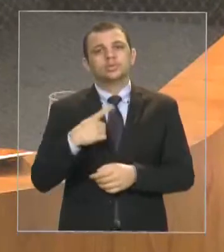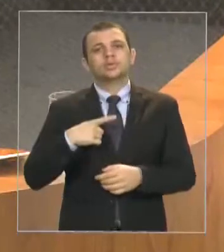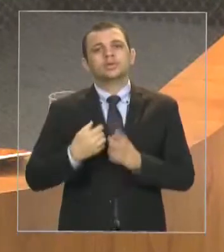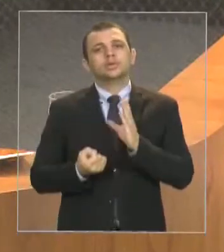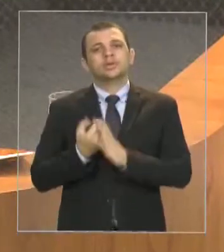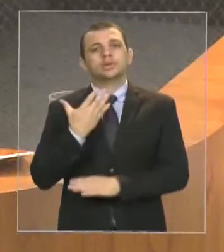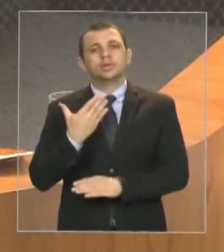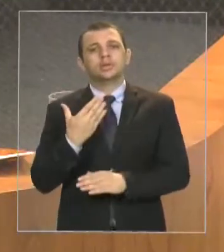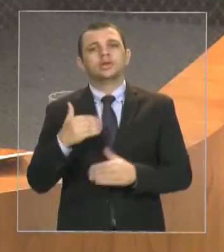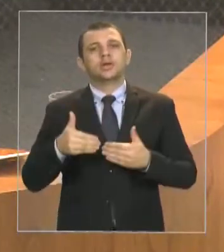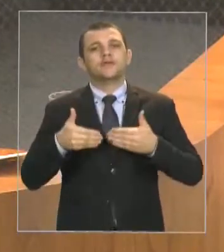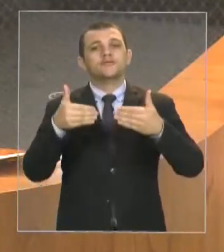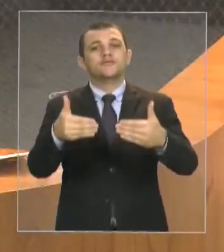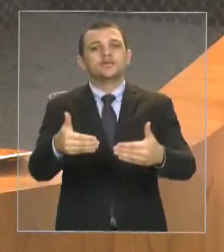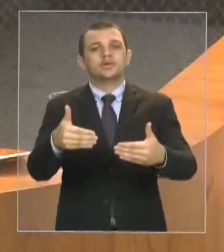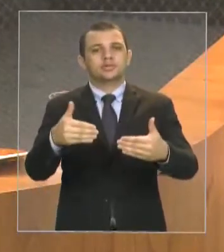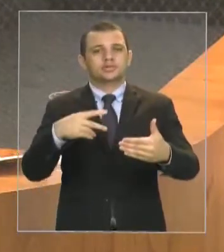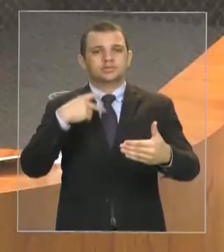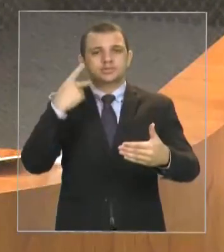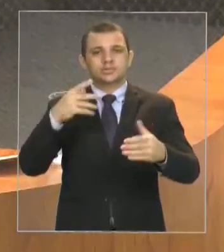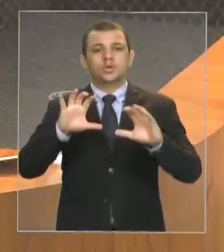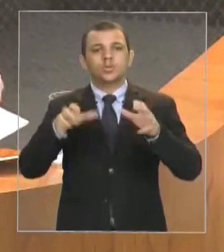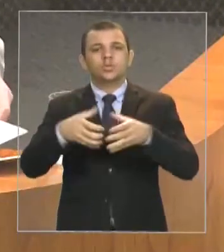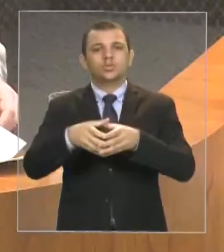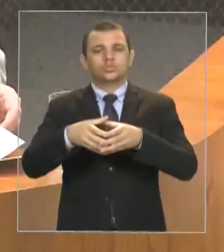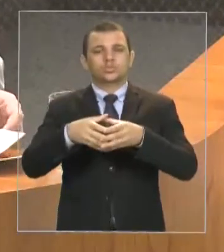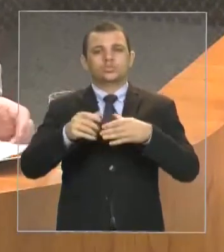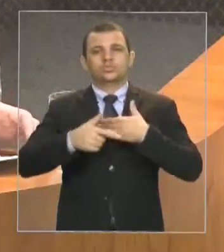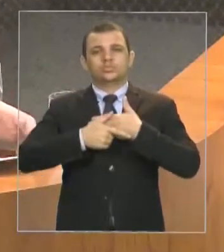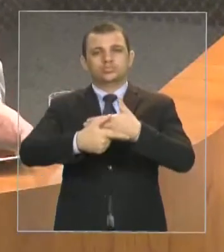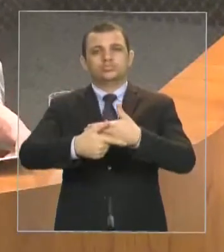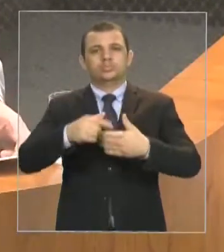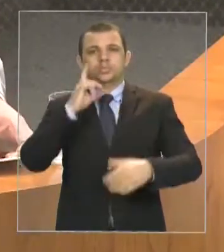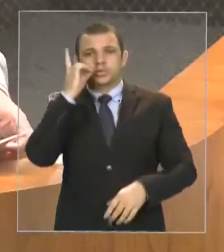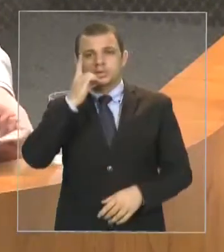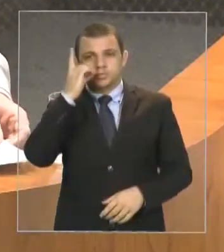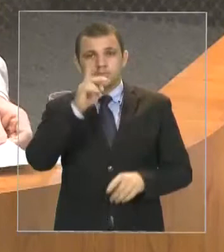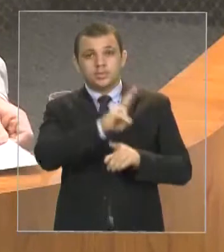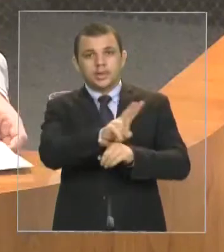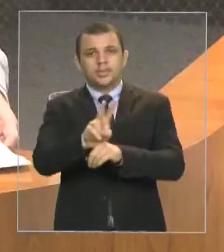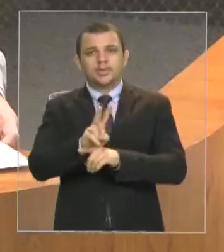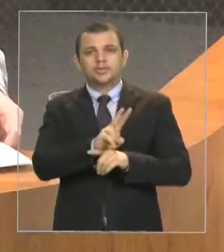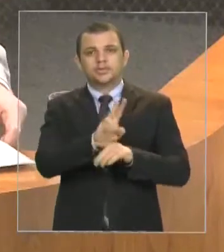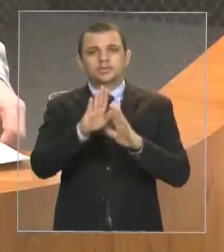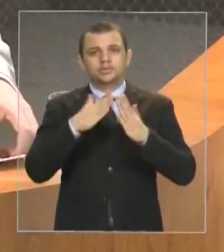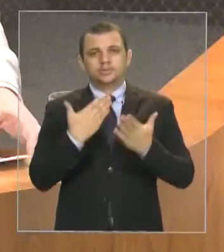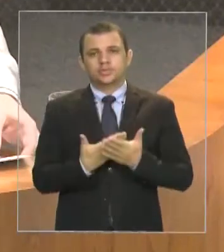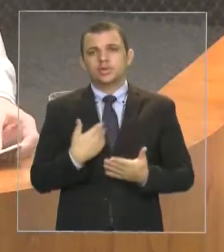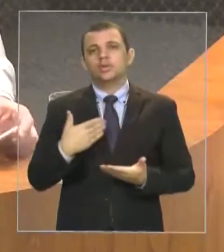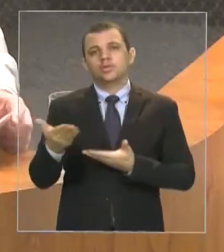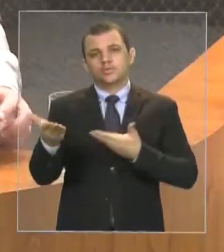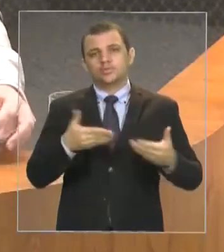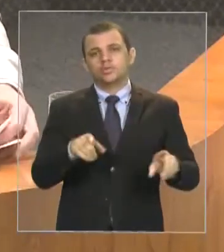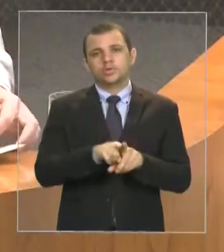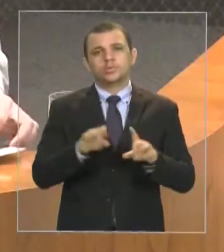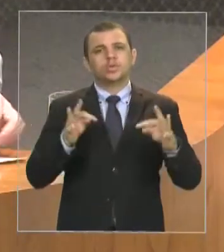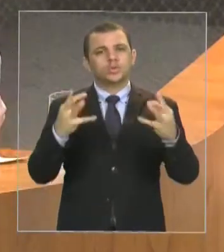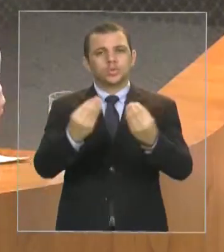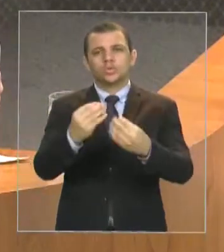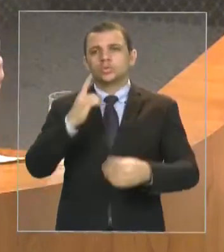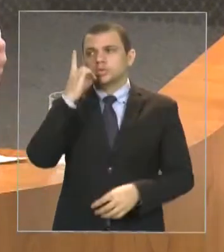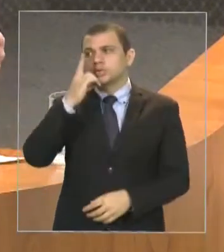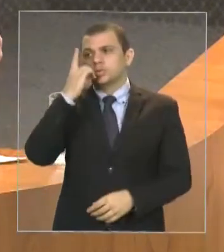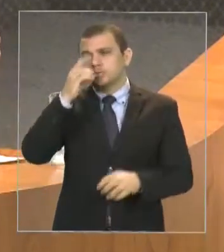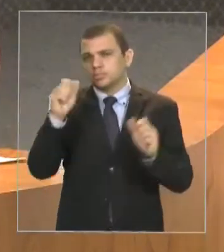Levi, nessa conservação da rede estadual. E aqui já convido todos os deputados